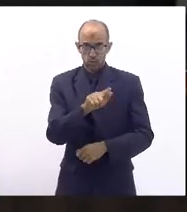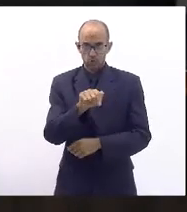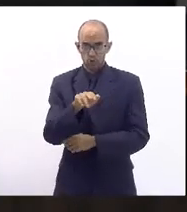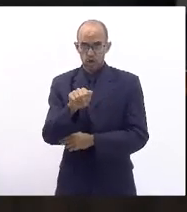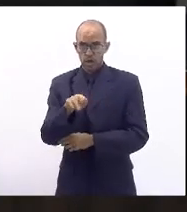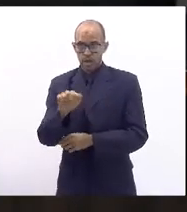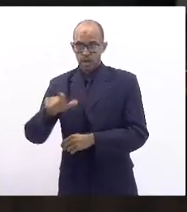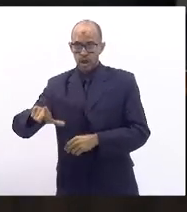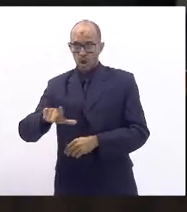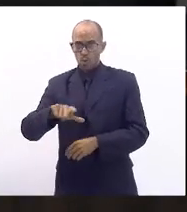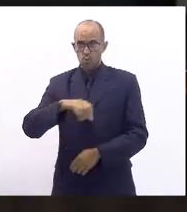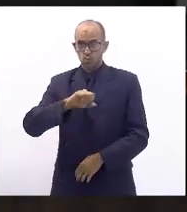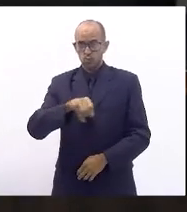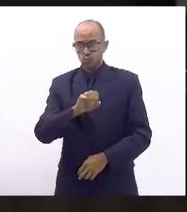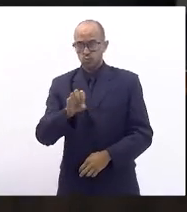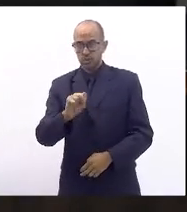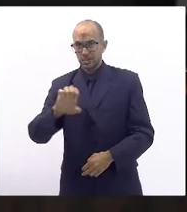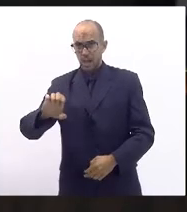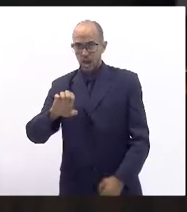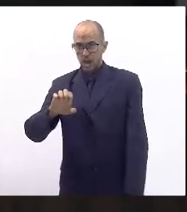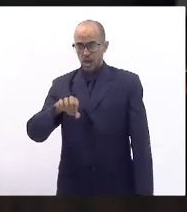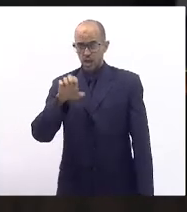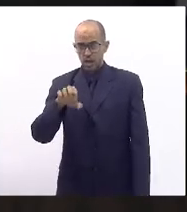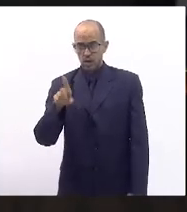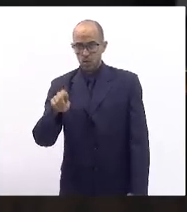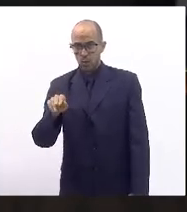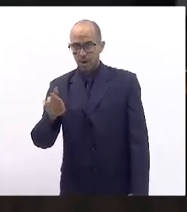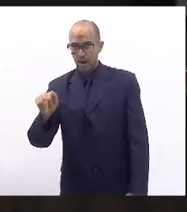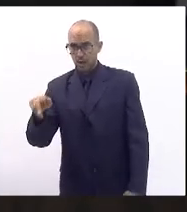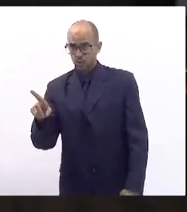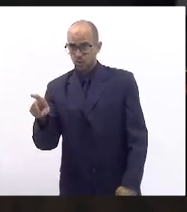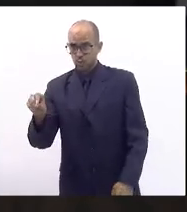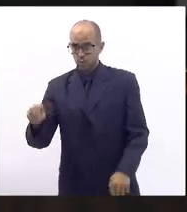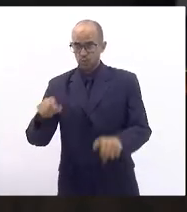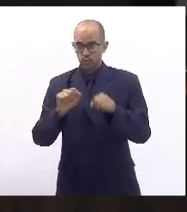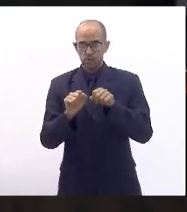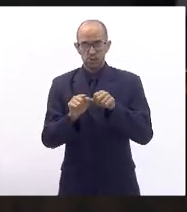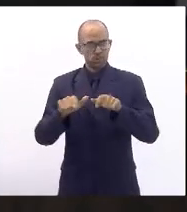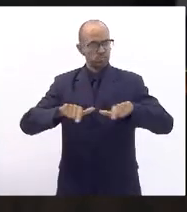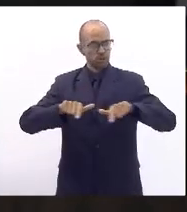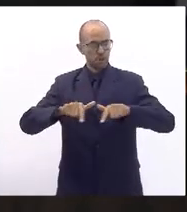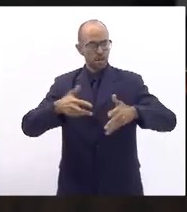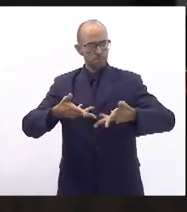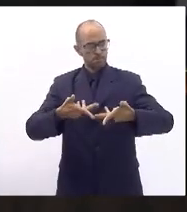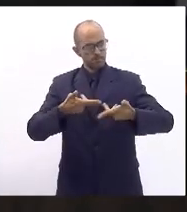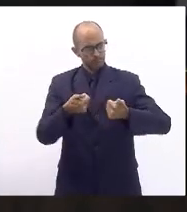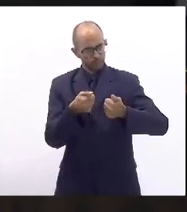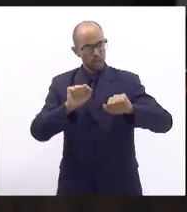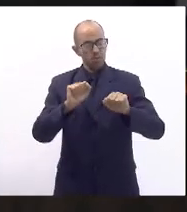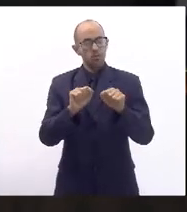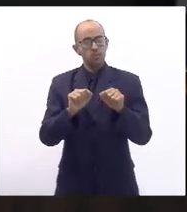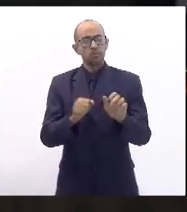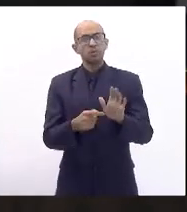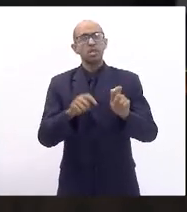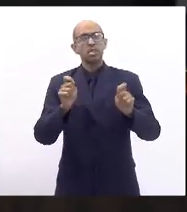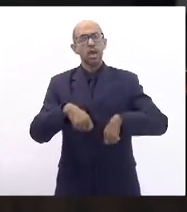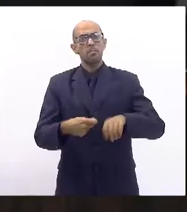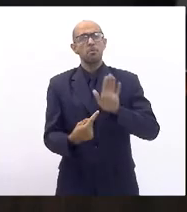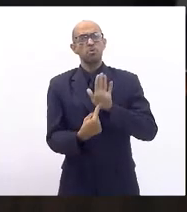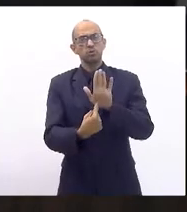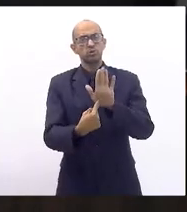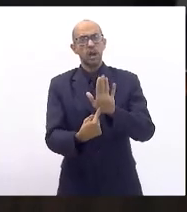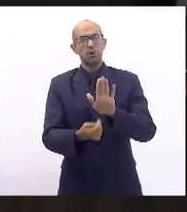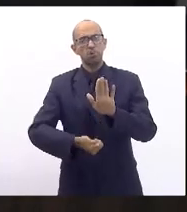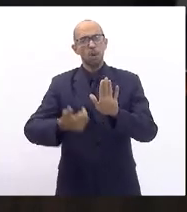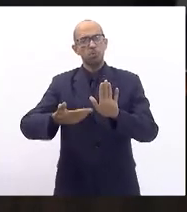José Eduardo vem realizando o notável trabalho Podemos destacar a atuação do exército por exemplo na recente e